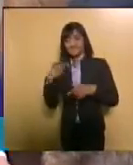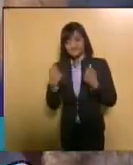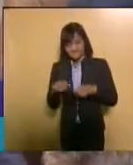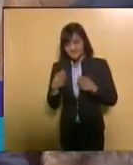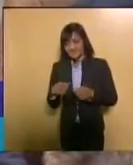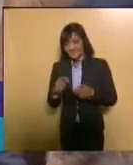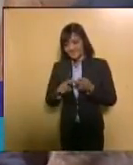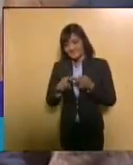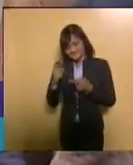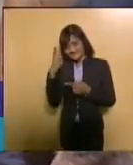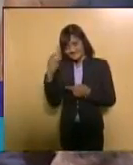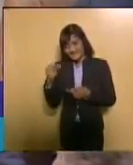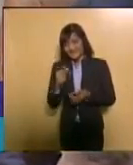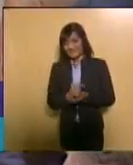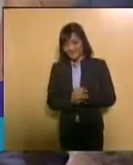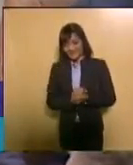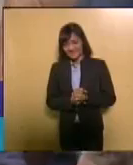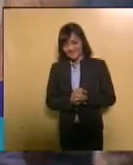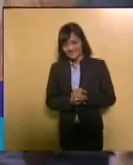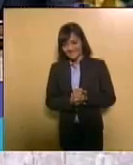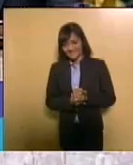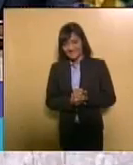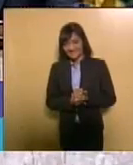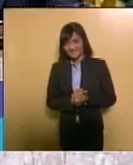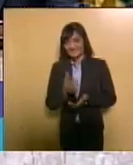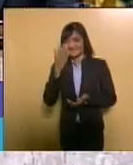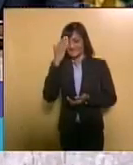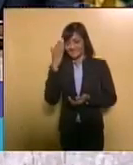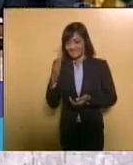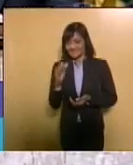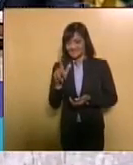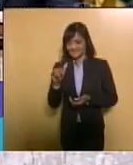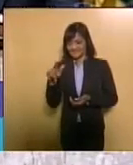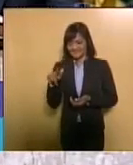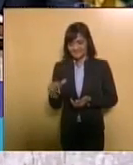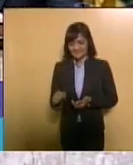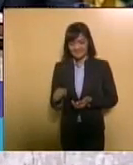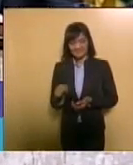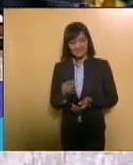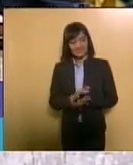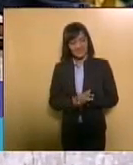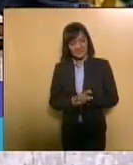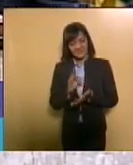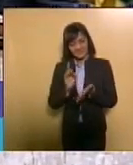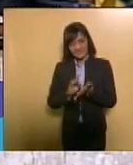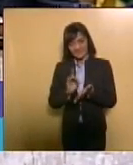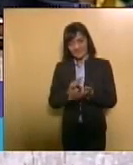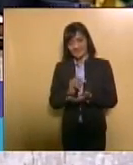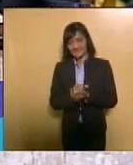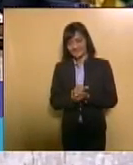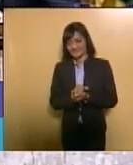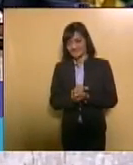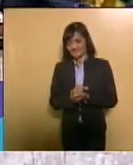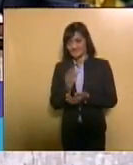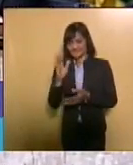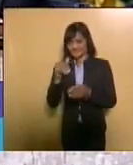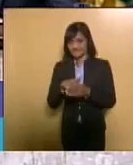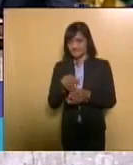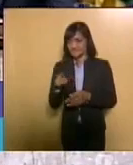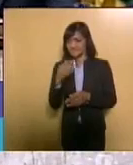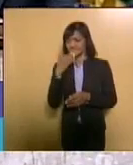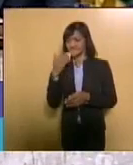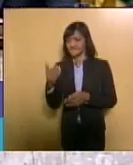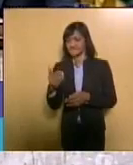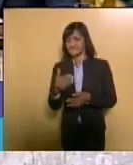realmente realmente ir Obrigado Lídia eu eu só quero esclarecer o seguinte eh eu não sei se já foi votado mas eu fiz um